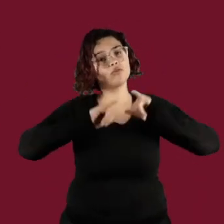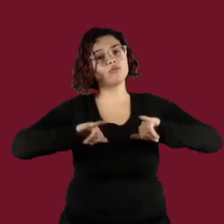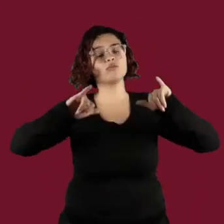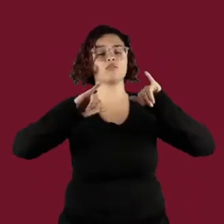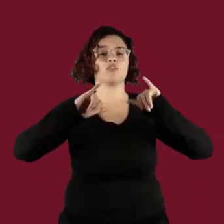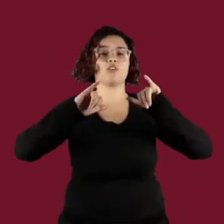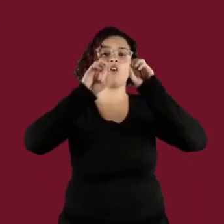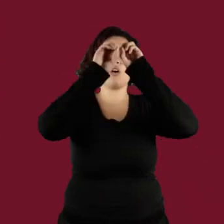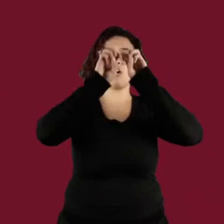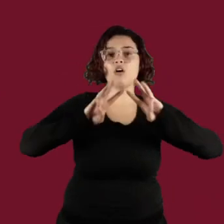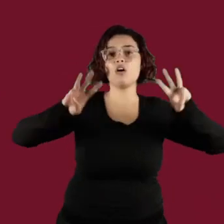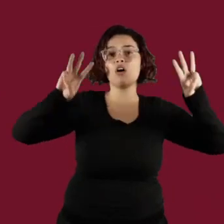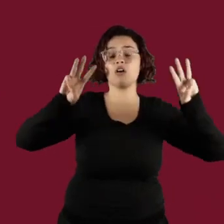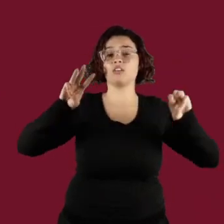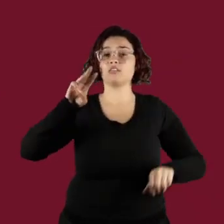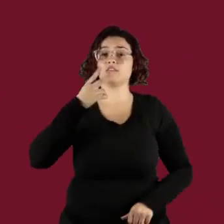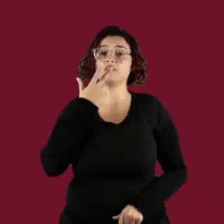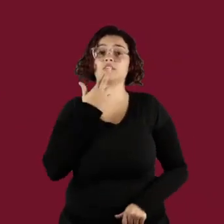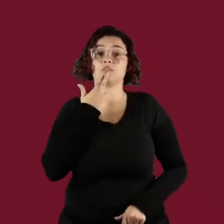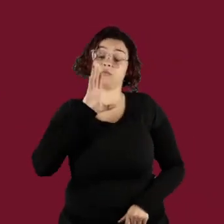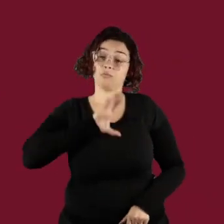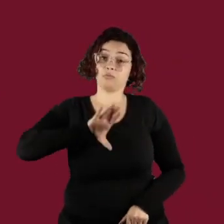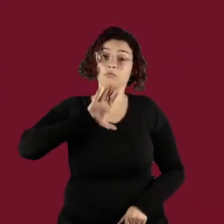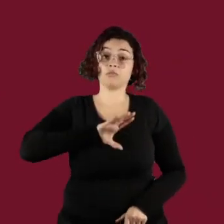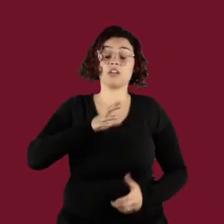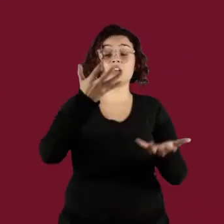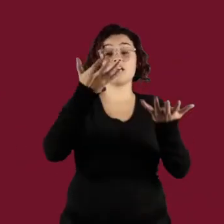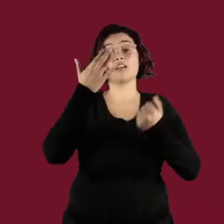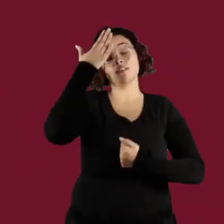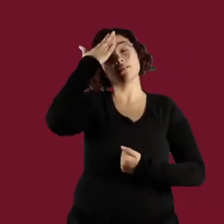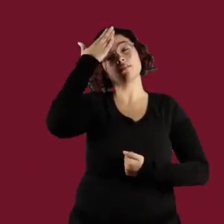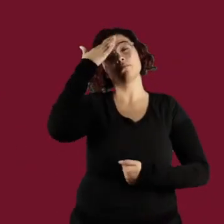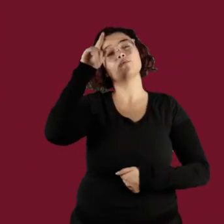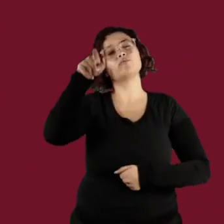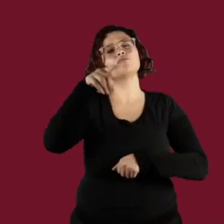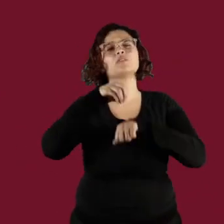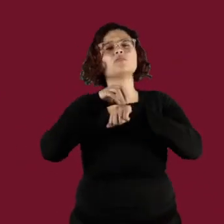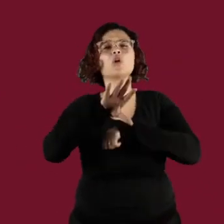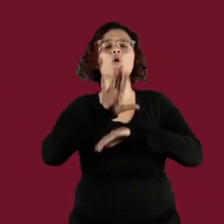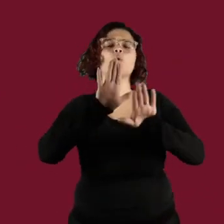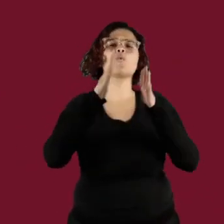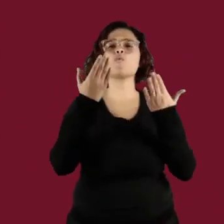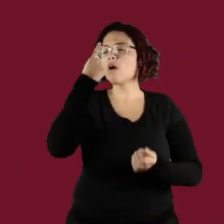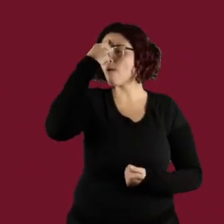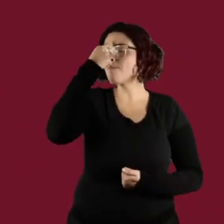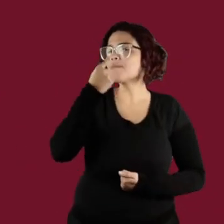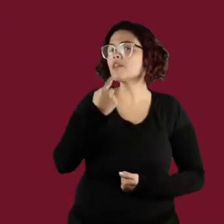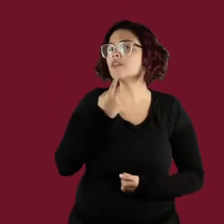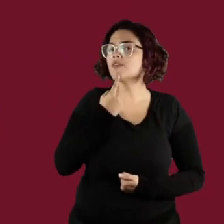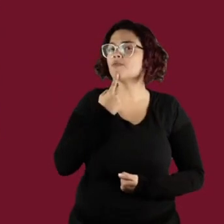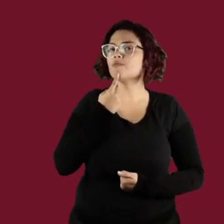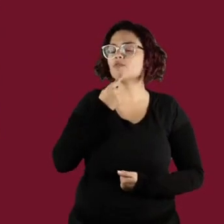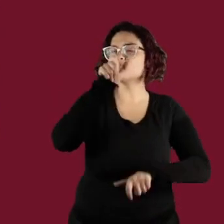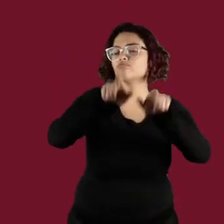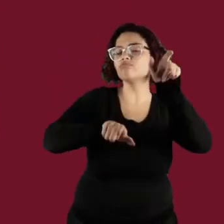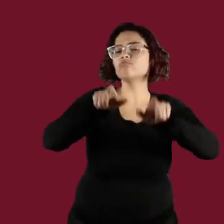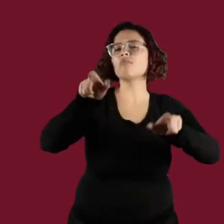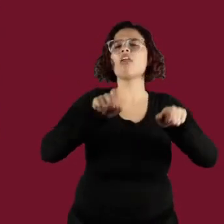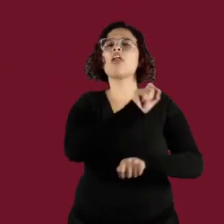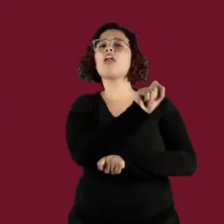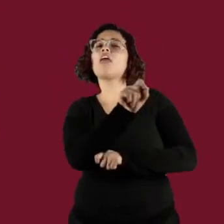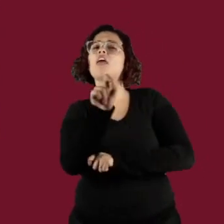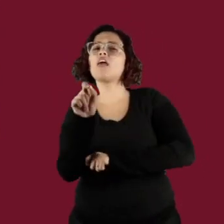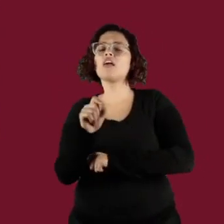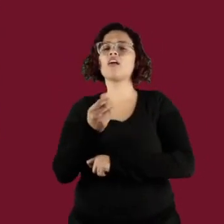língua portuguesa, queria saber se vocês têm indicadores sobre o perfil da audiência, né? Quem são esses ouvintes, onde